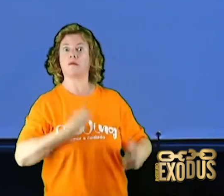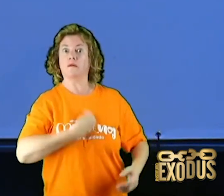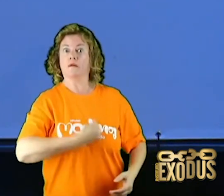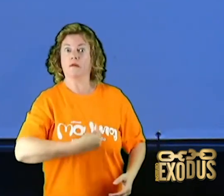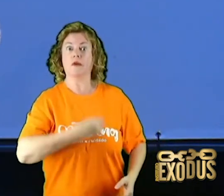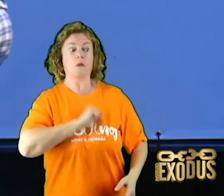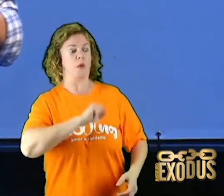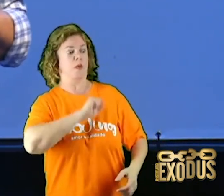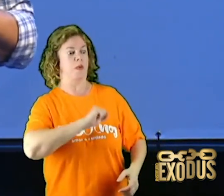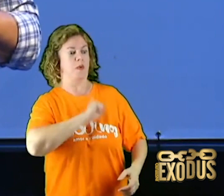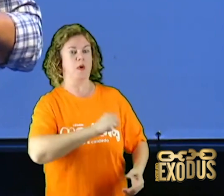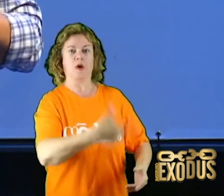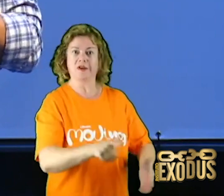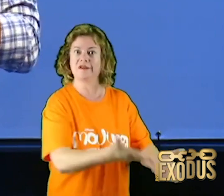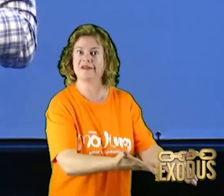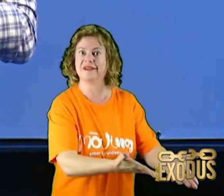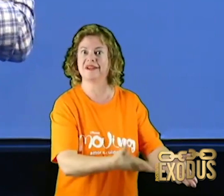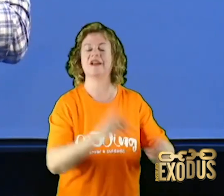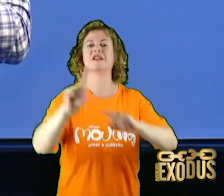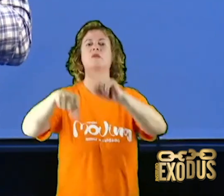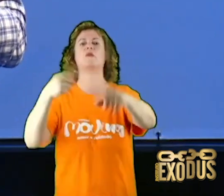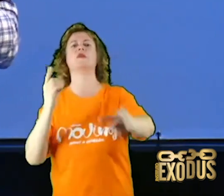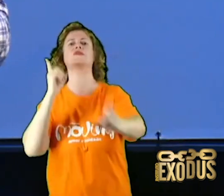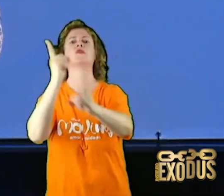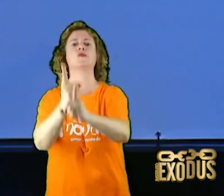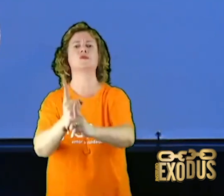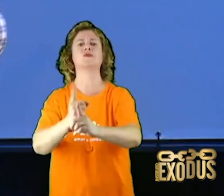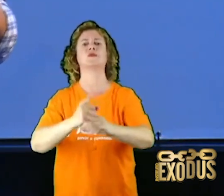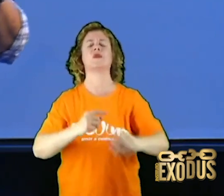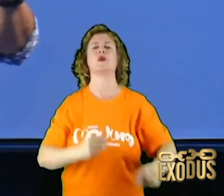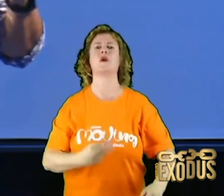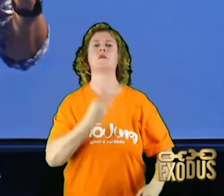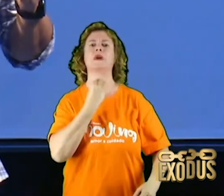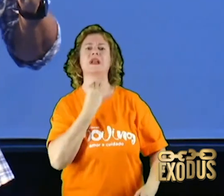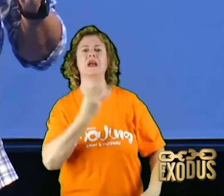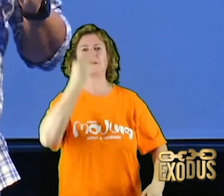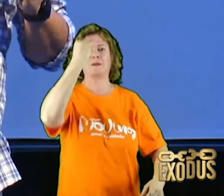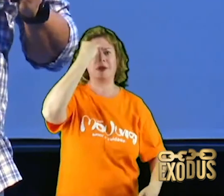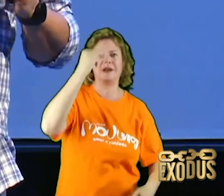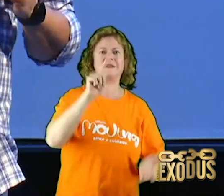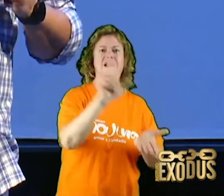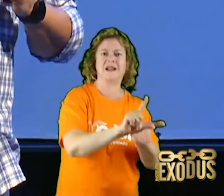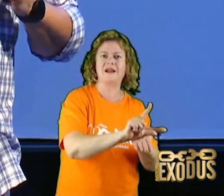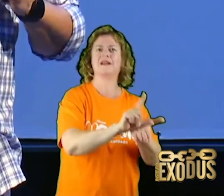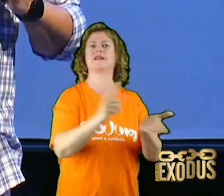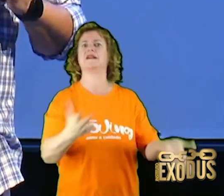e com Lázaro, aonde ele mais tarde vai ressuscitar esse homem.